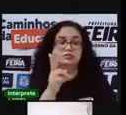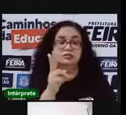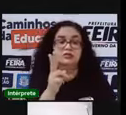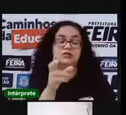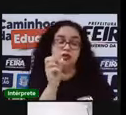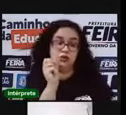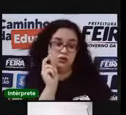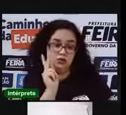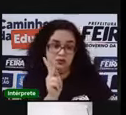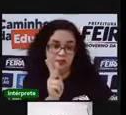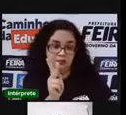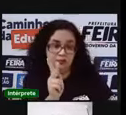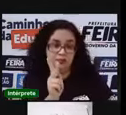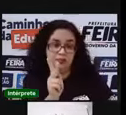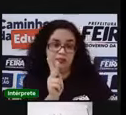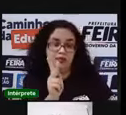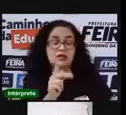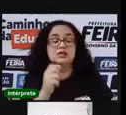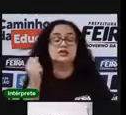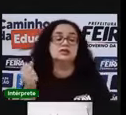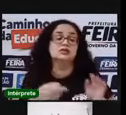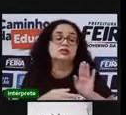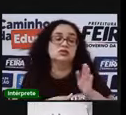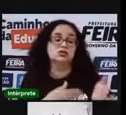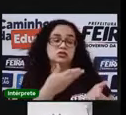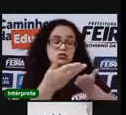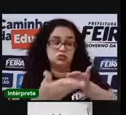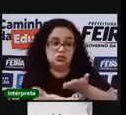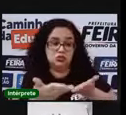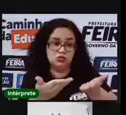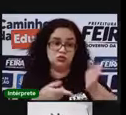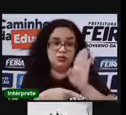tá? Ser solidário, então, gente...